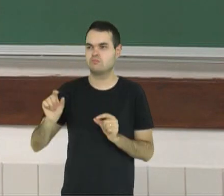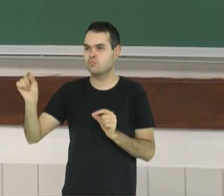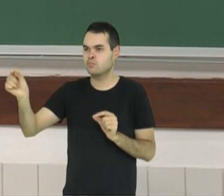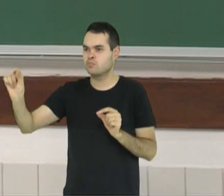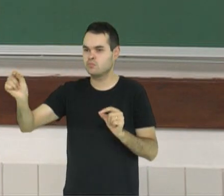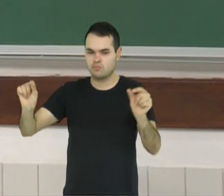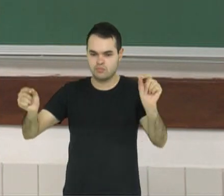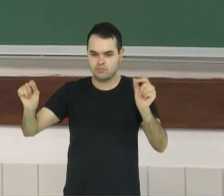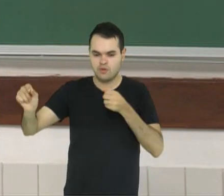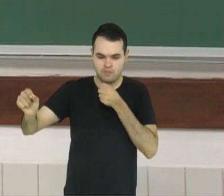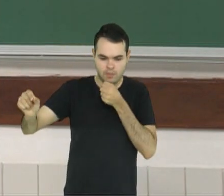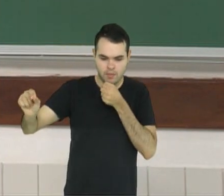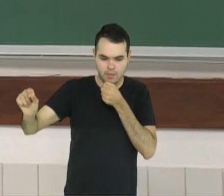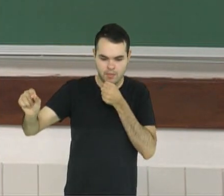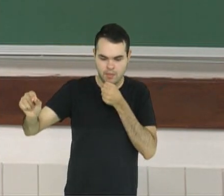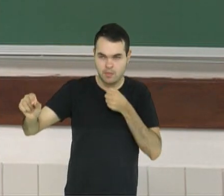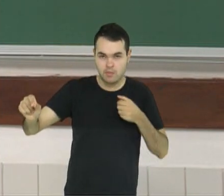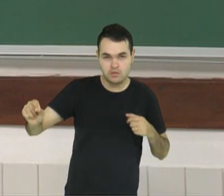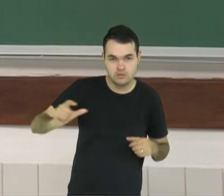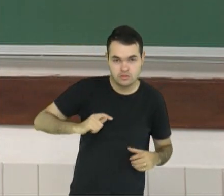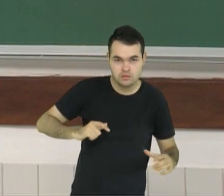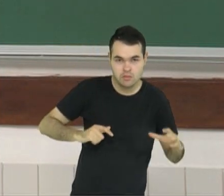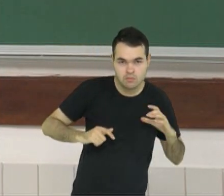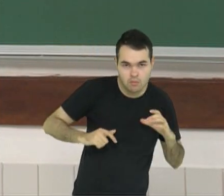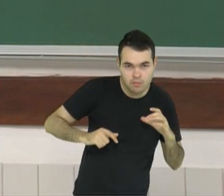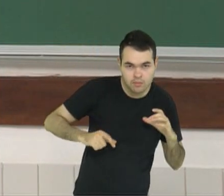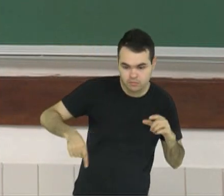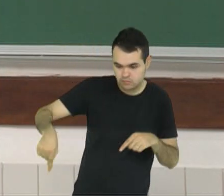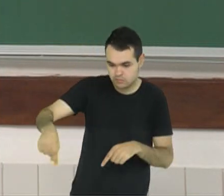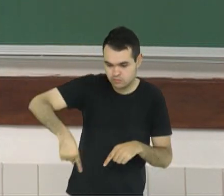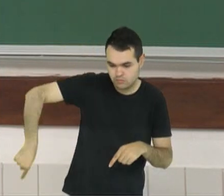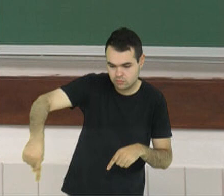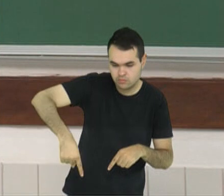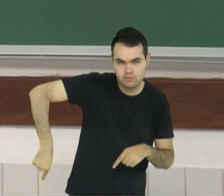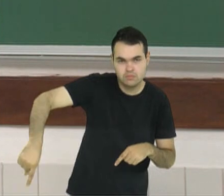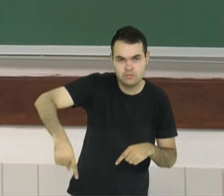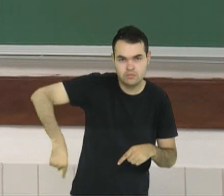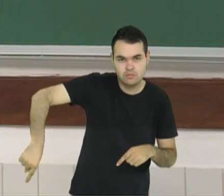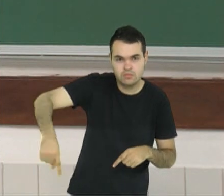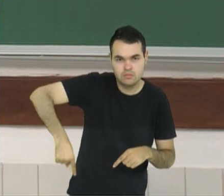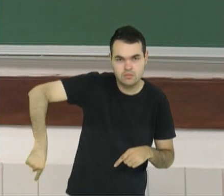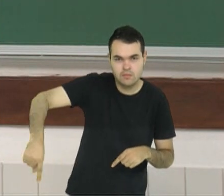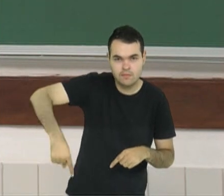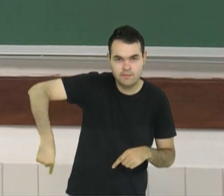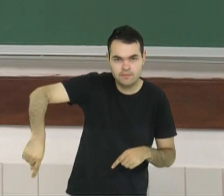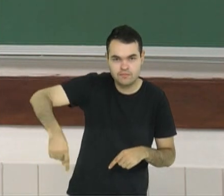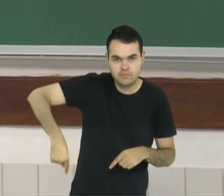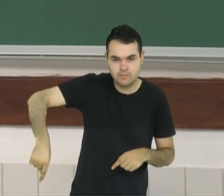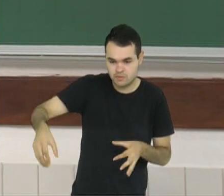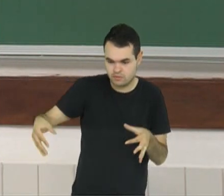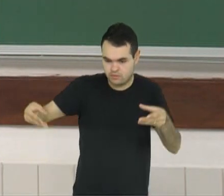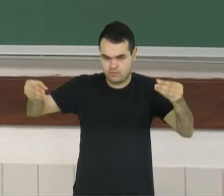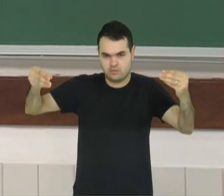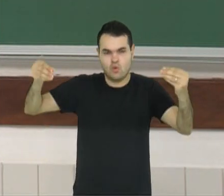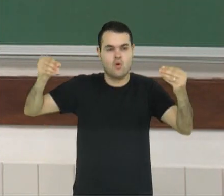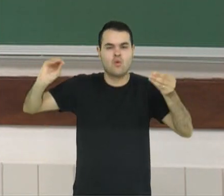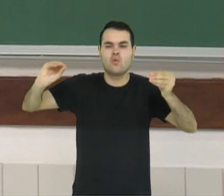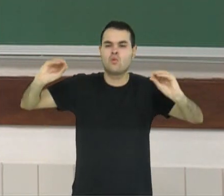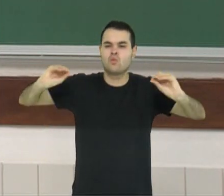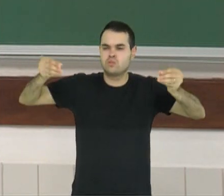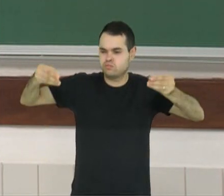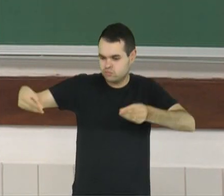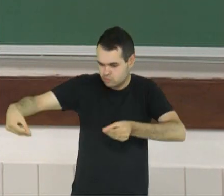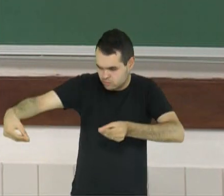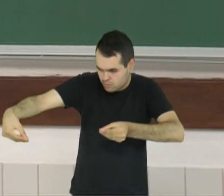você falava com as pessoas e você tinha as picapes, que são os discos de vinil. E você mesmo colocava, você abria o canal,